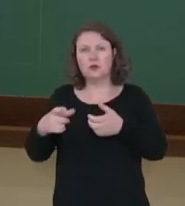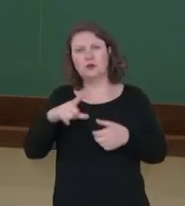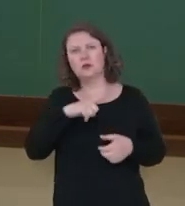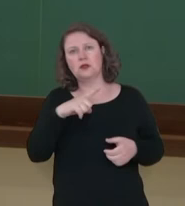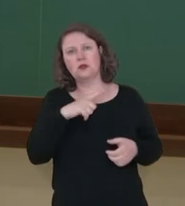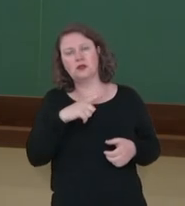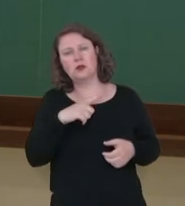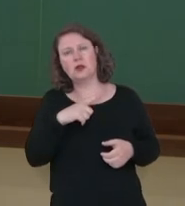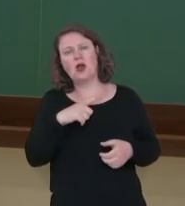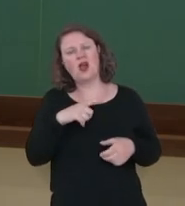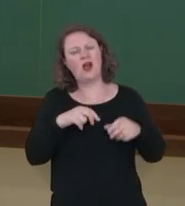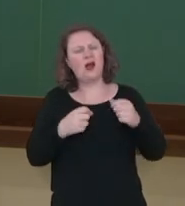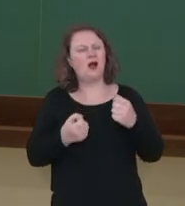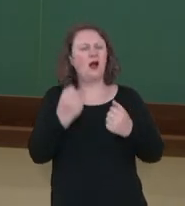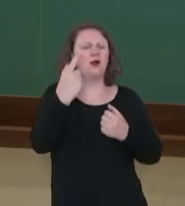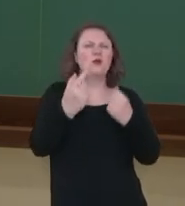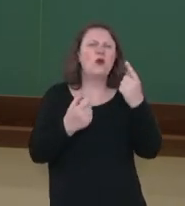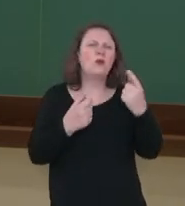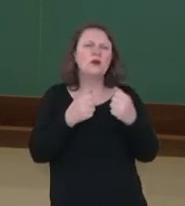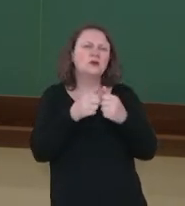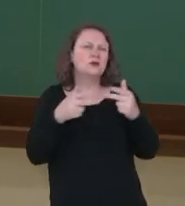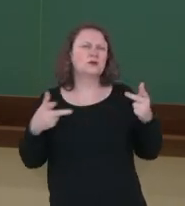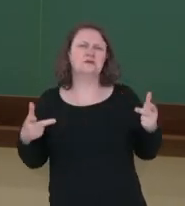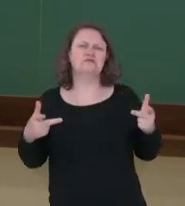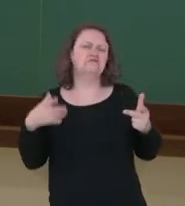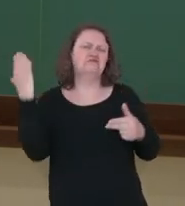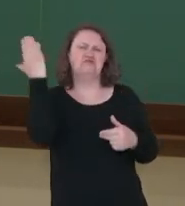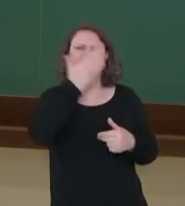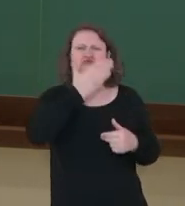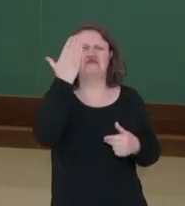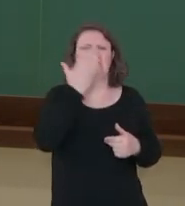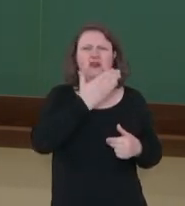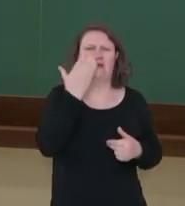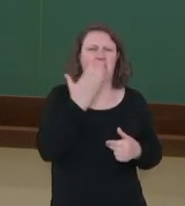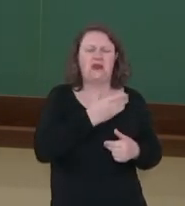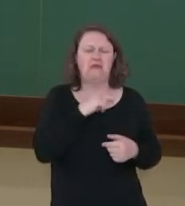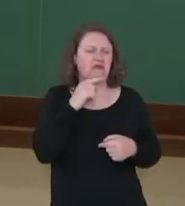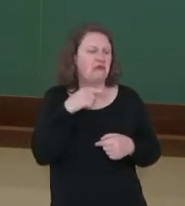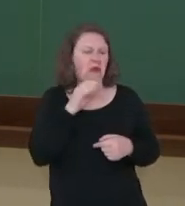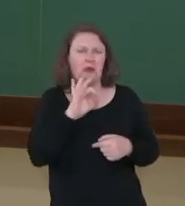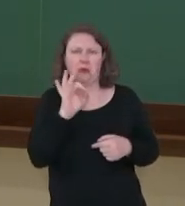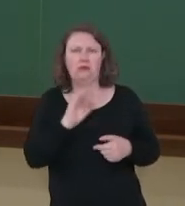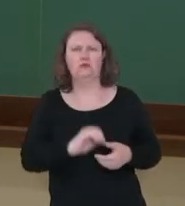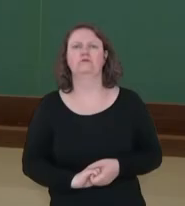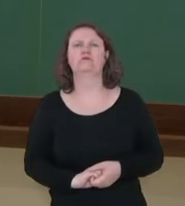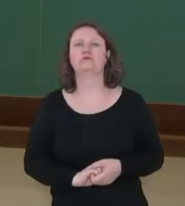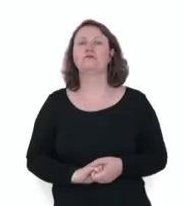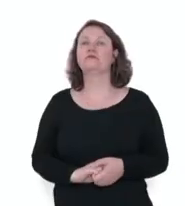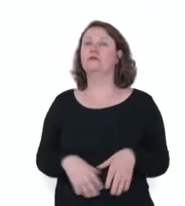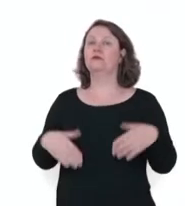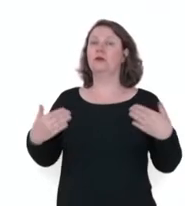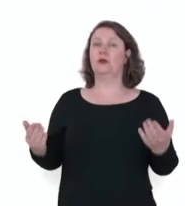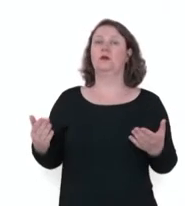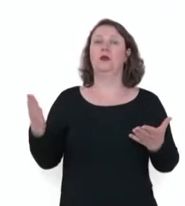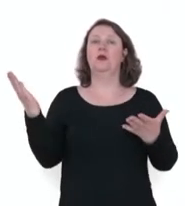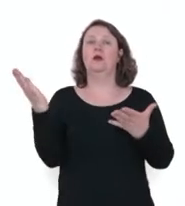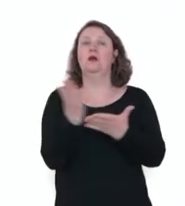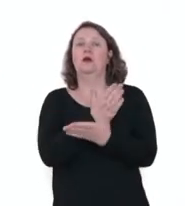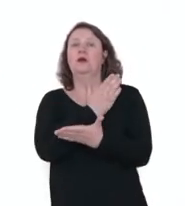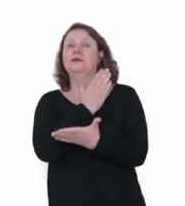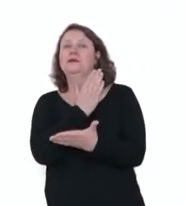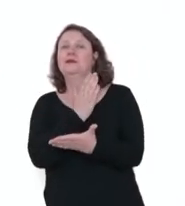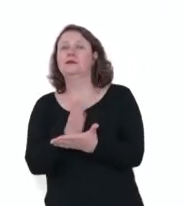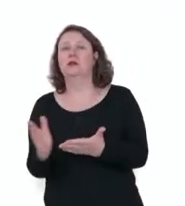que provavelmente a gente não vai enxergar, que a gente não vai ter esse acesso. A lei da segregação, que aí é